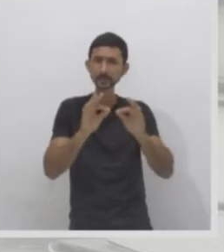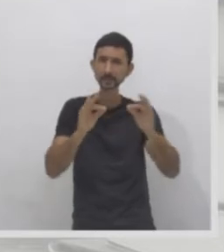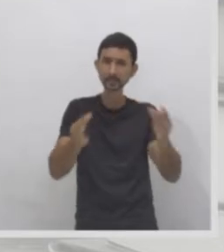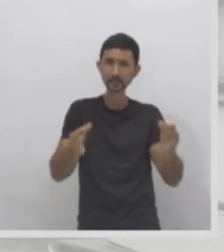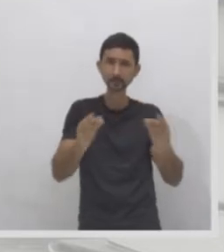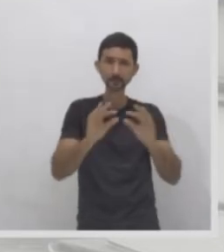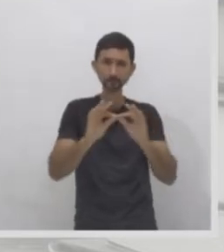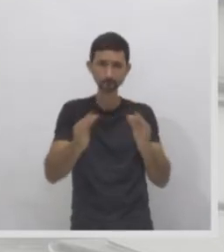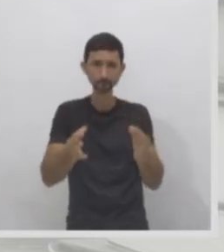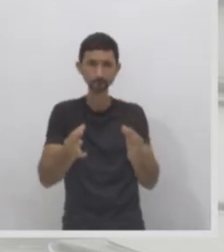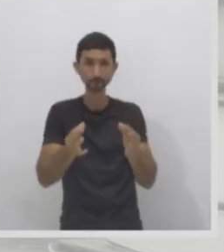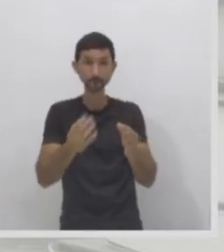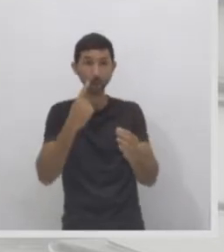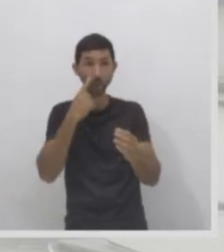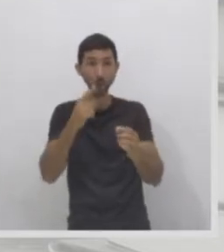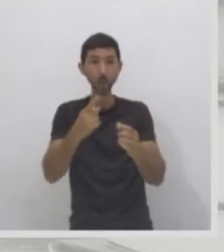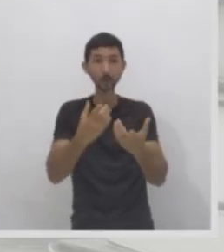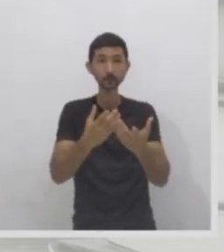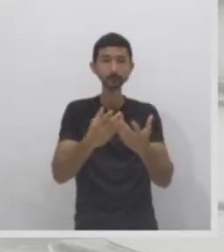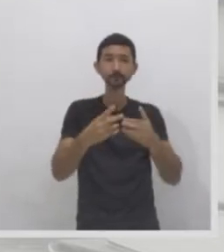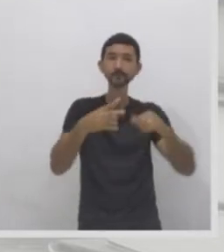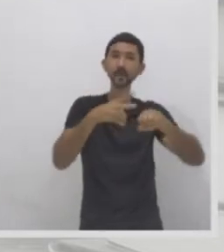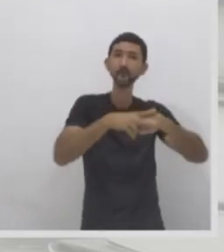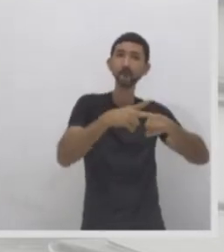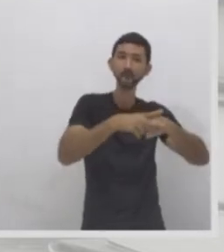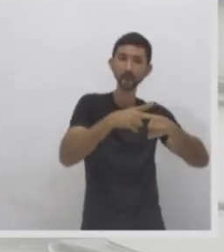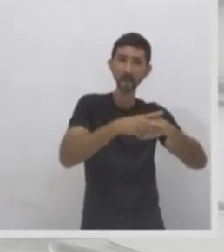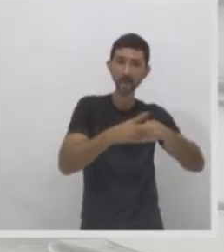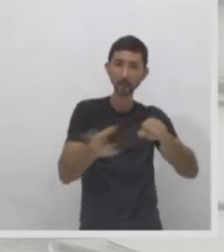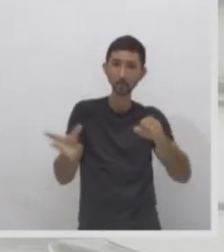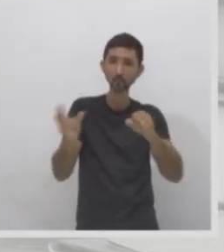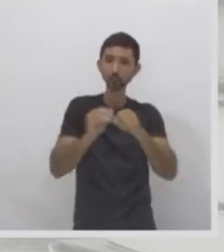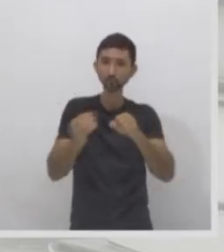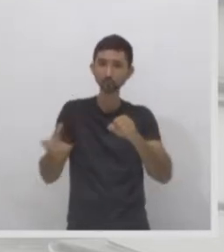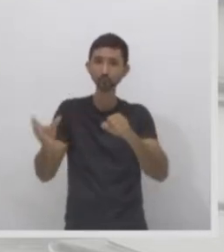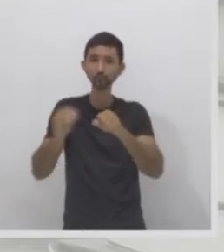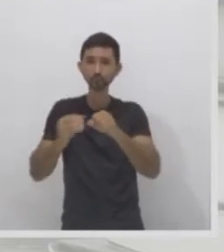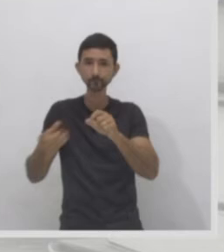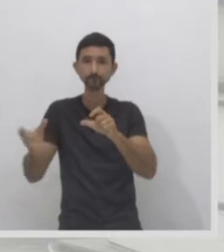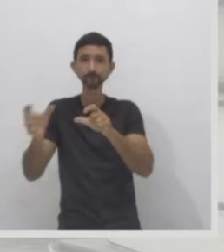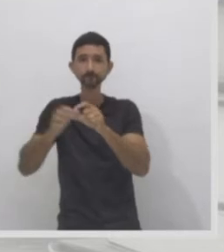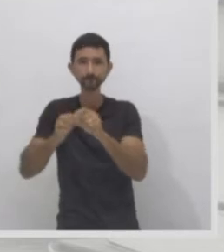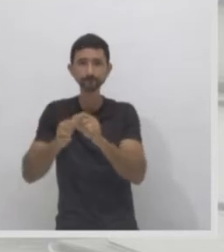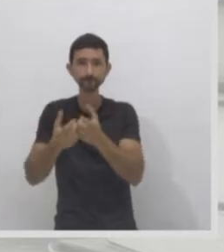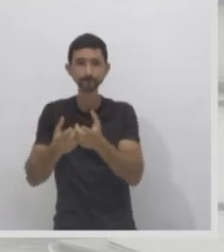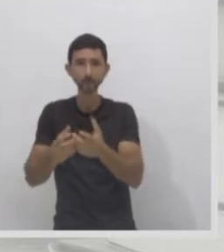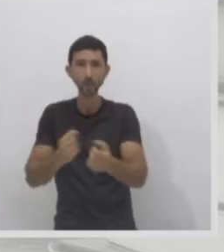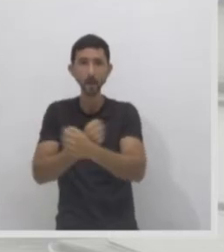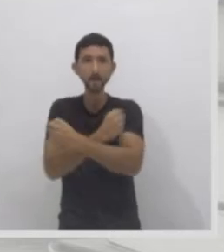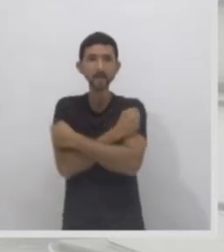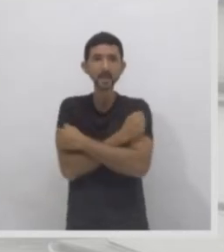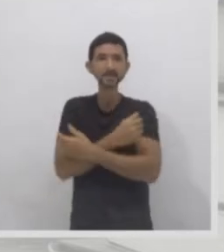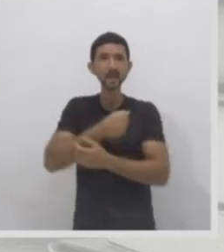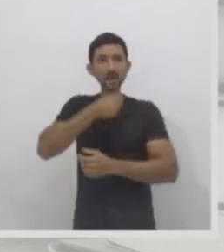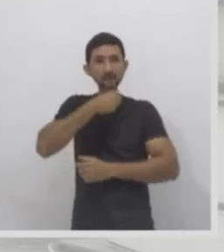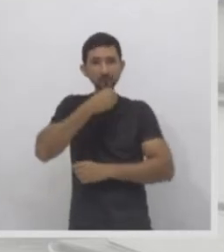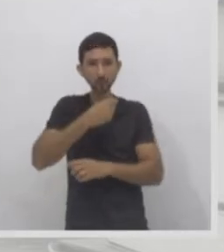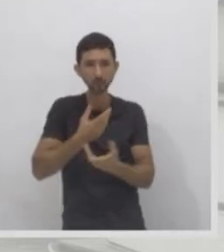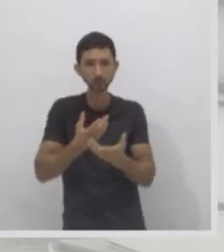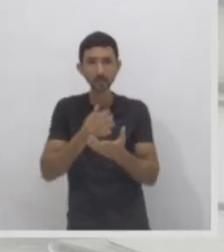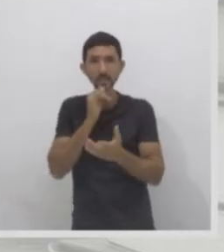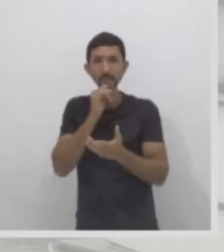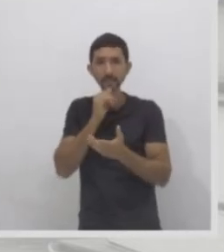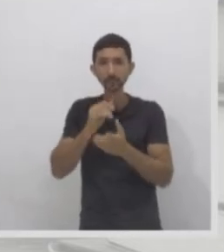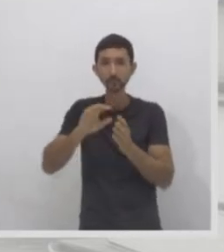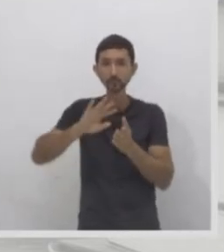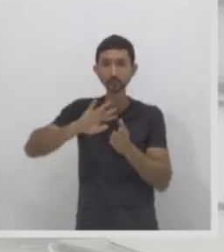nesse slide aí, entre o verbo e os seus complementos, que é o caso de abraçar os avós. Percebe que se você tirar